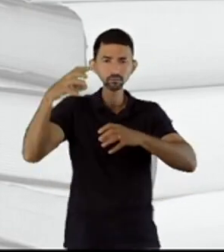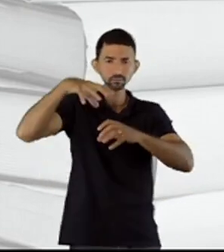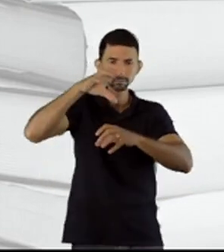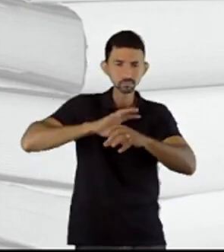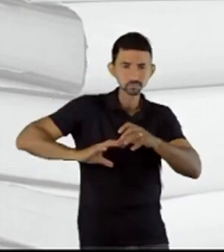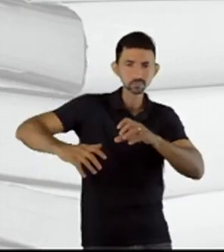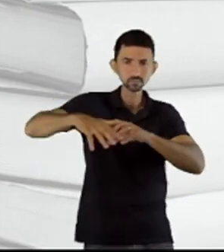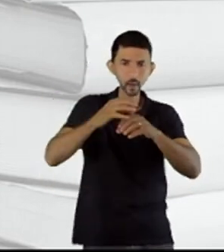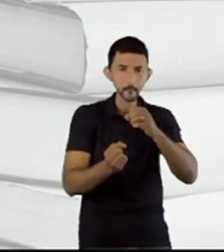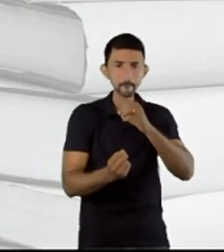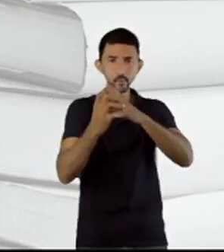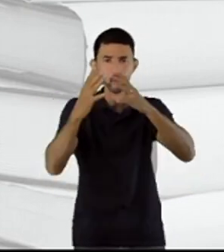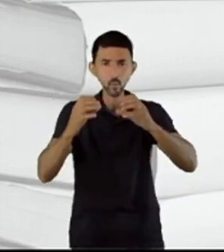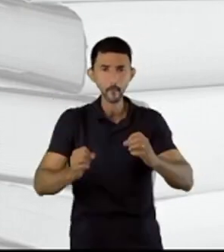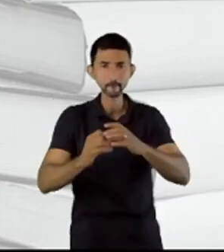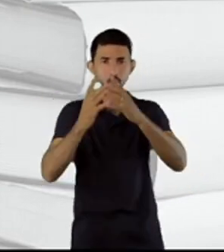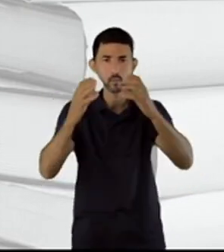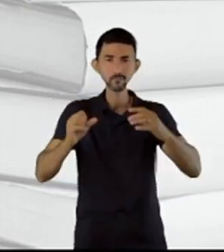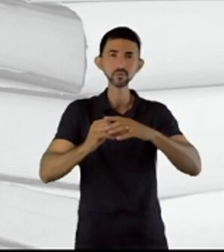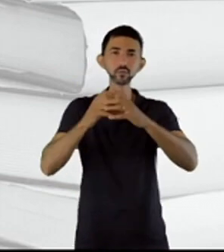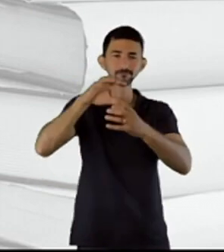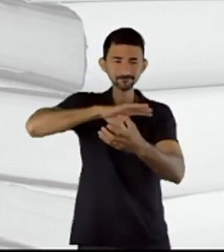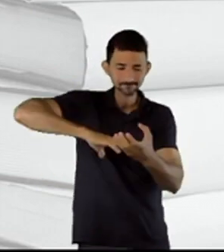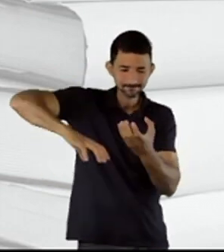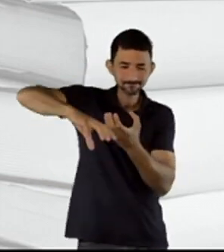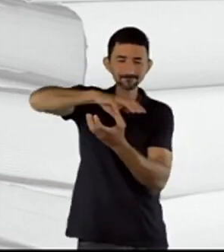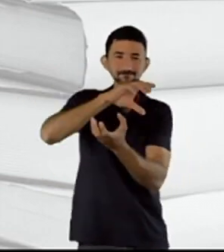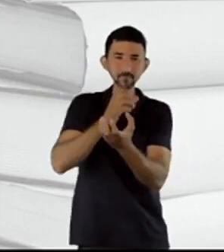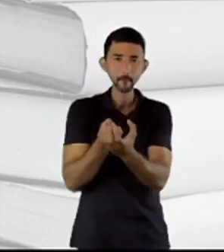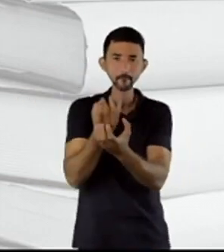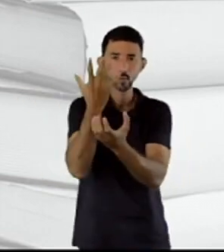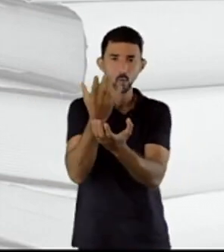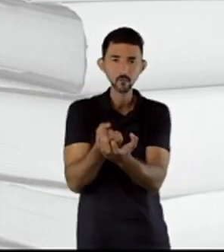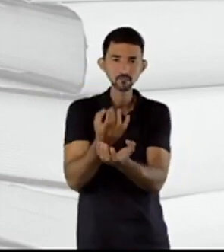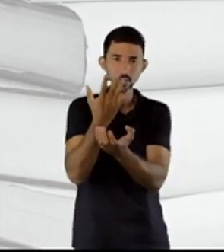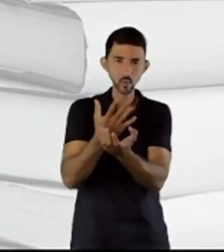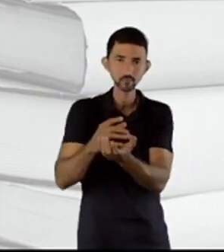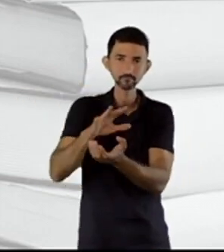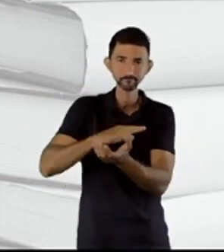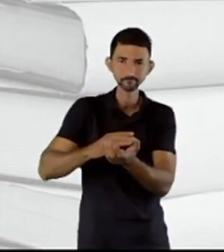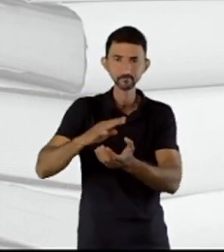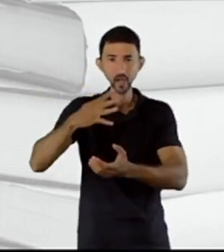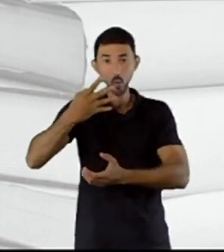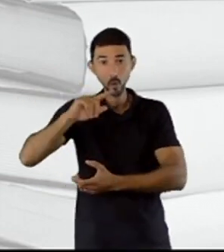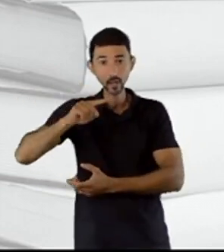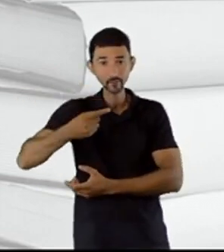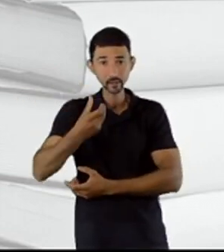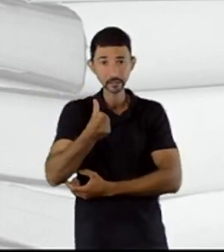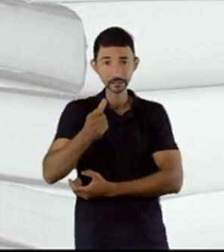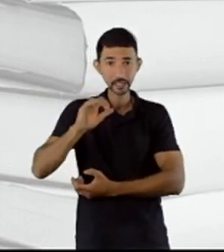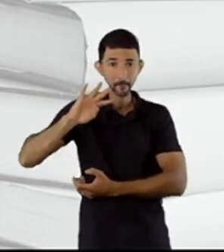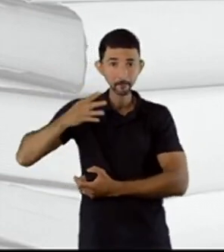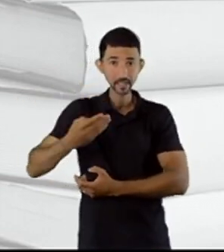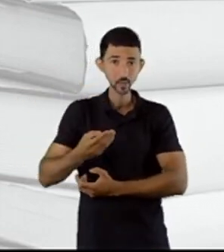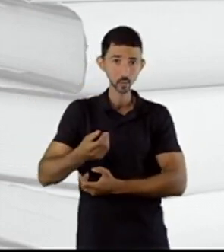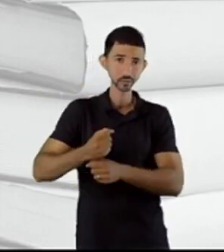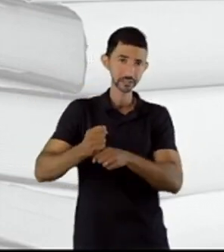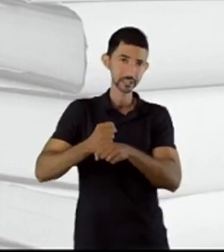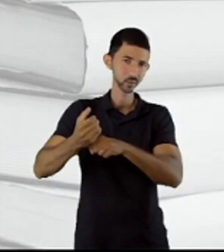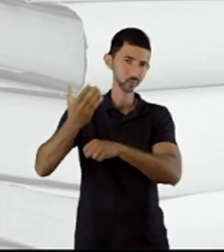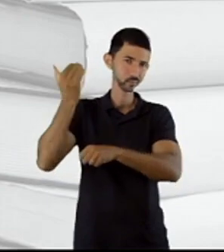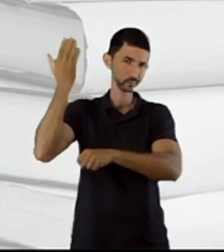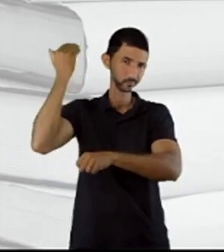radiações e explosões cósmicas nesse período aqui, há cerca de 4,6 bilhões de